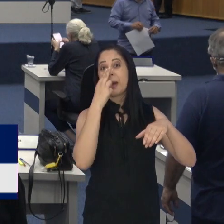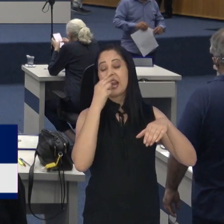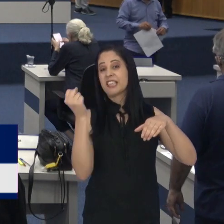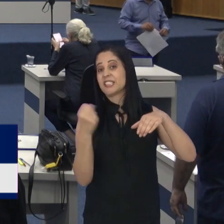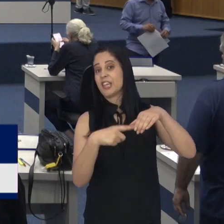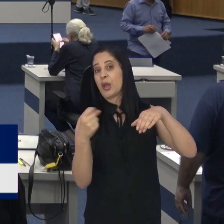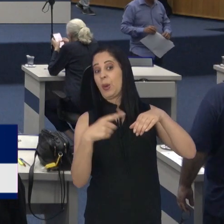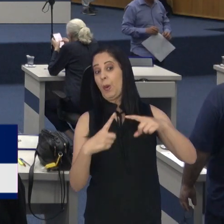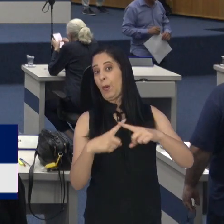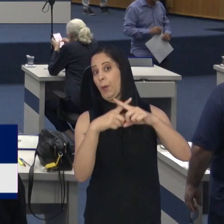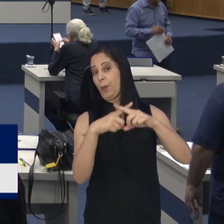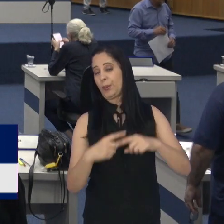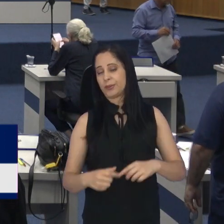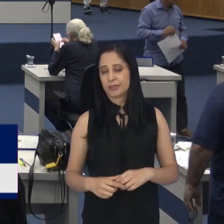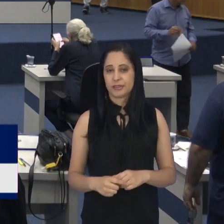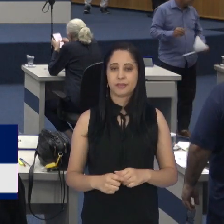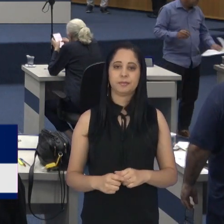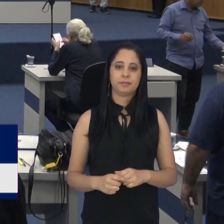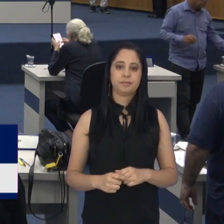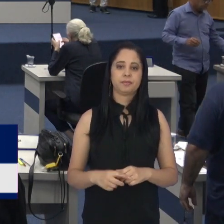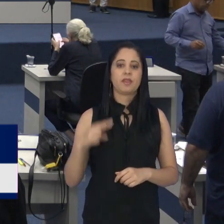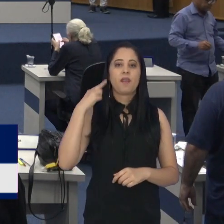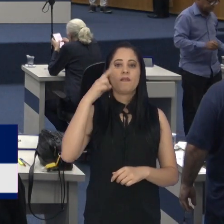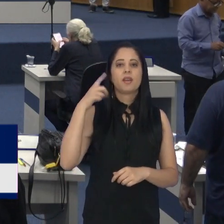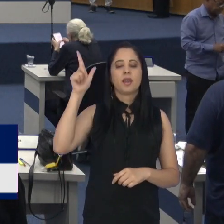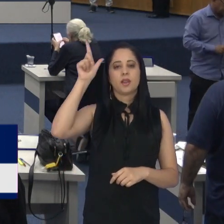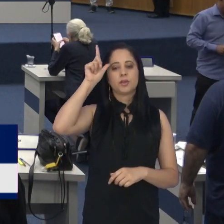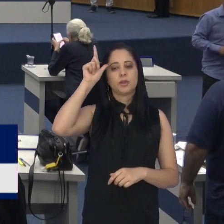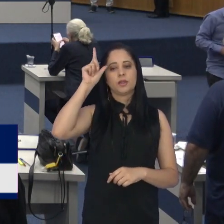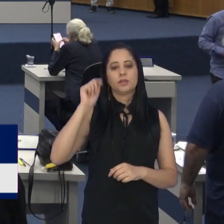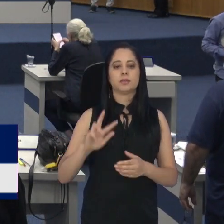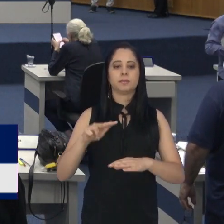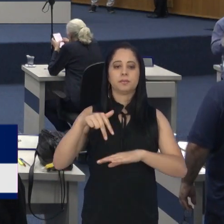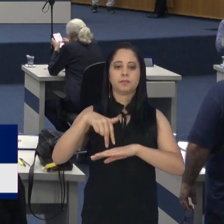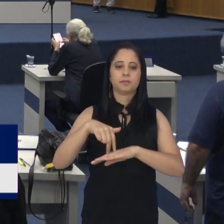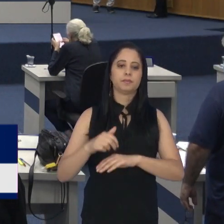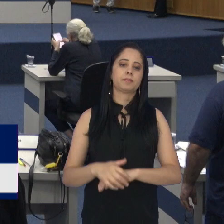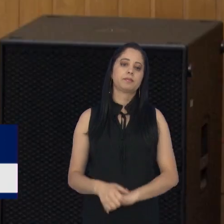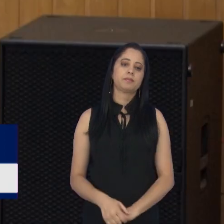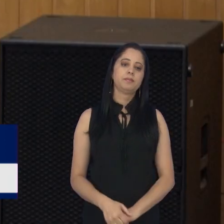Justificativa de voto, vereador Lino Bispo. Senhor presidente, eu quero aqui